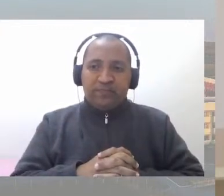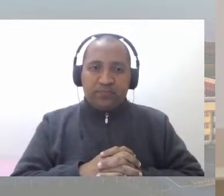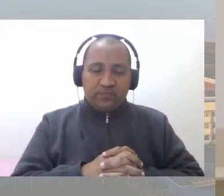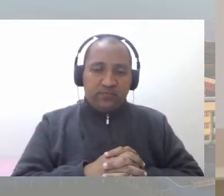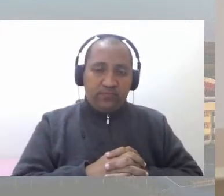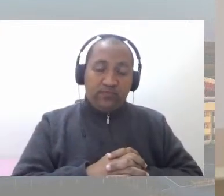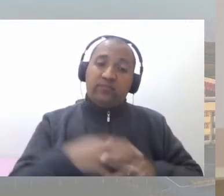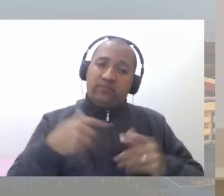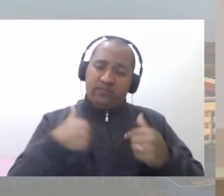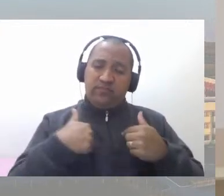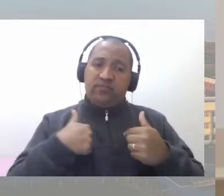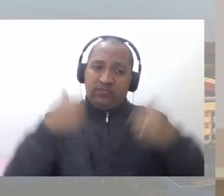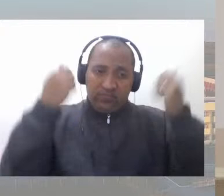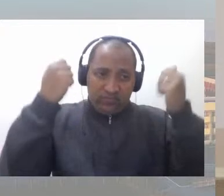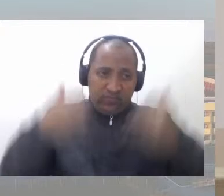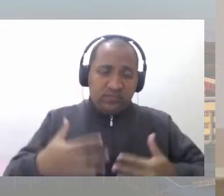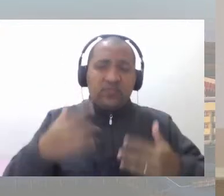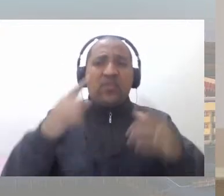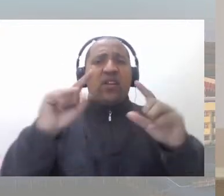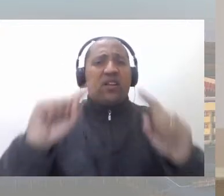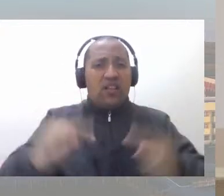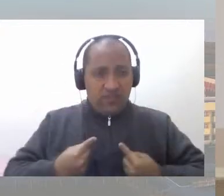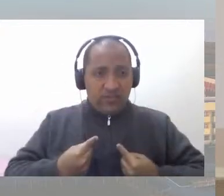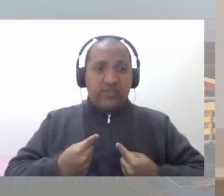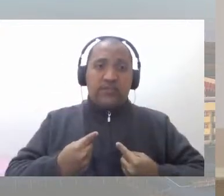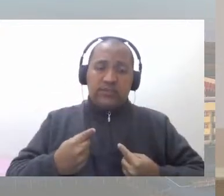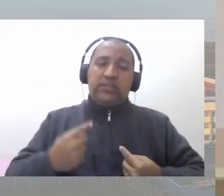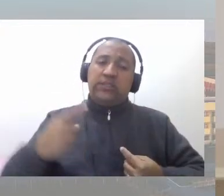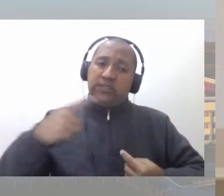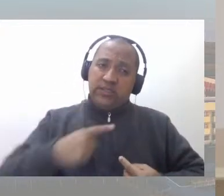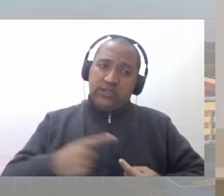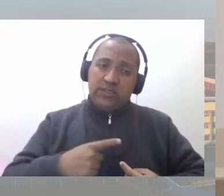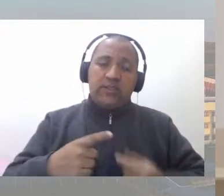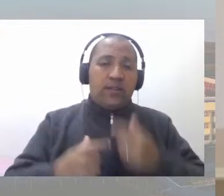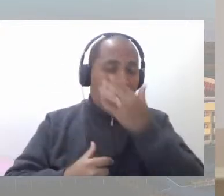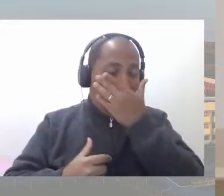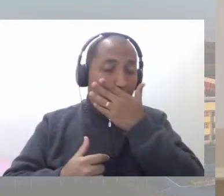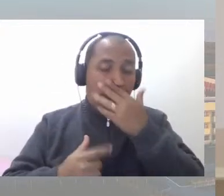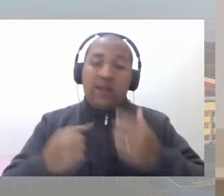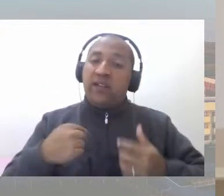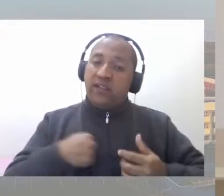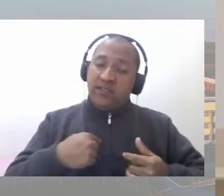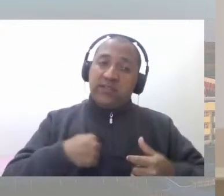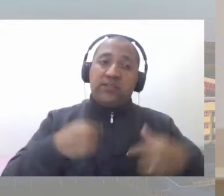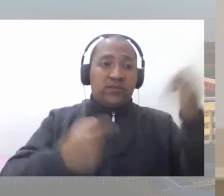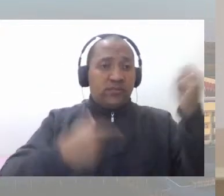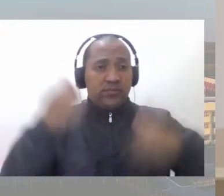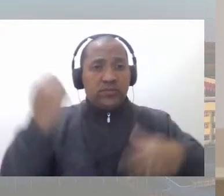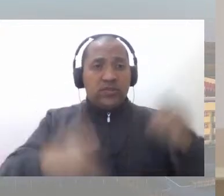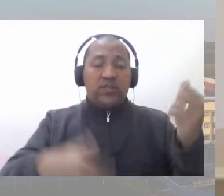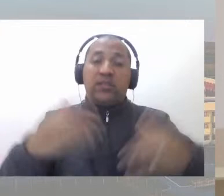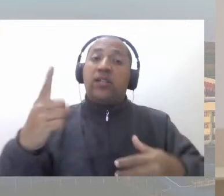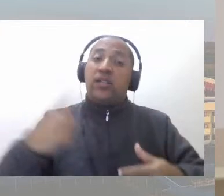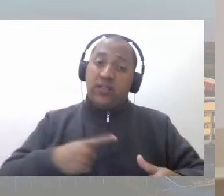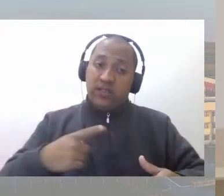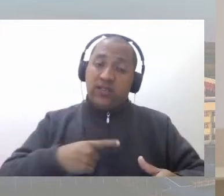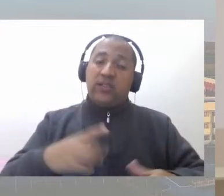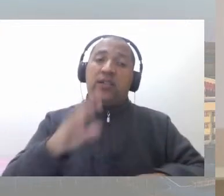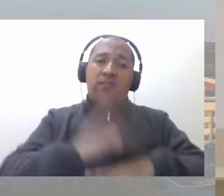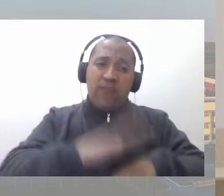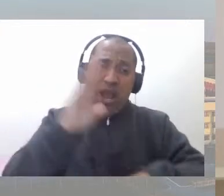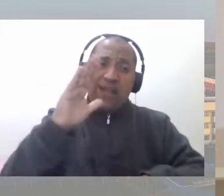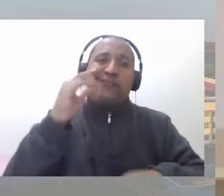E, como eu falei, o desafio é muito grande ainda, e eu considero assim, que a gente ainda tem muito a